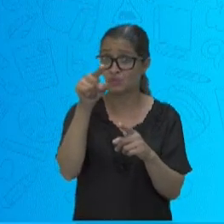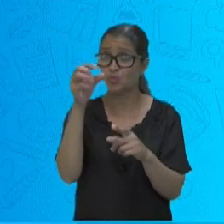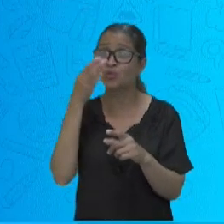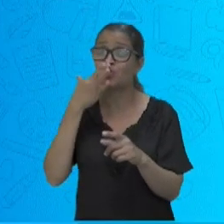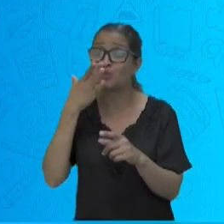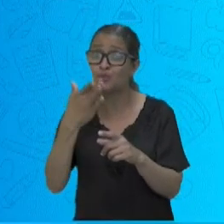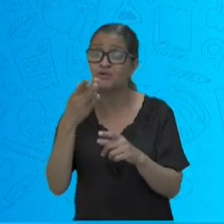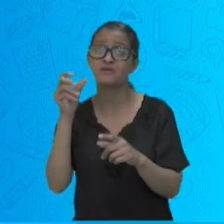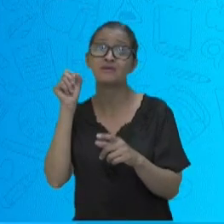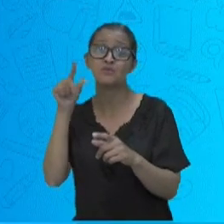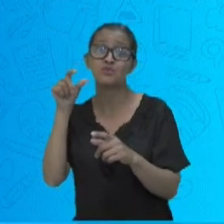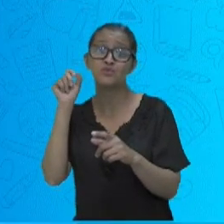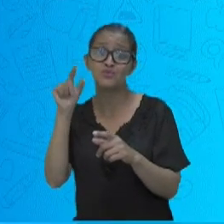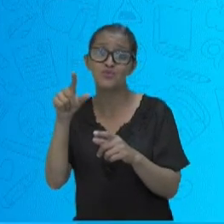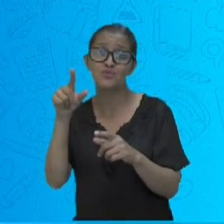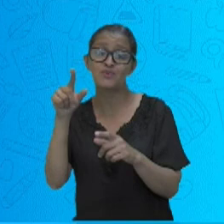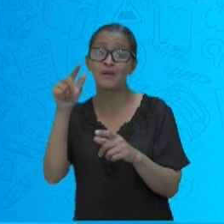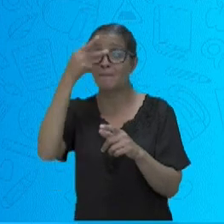têm gato.